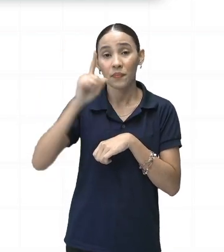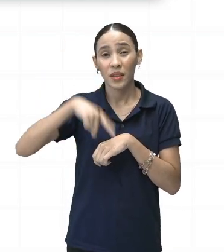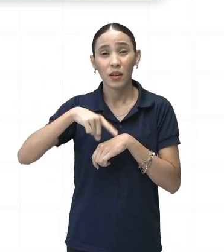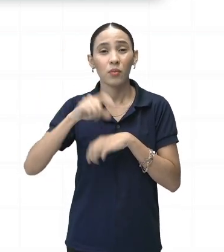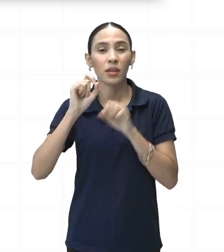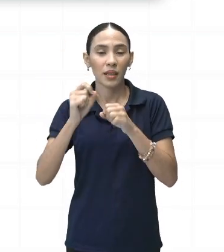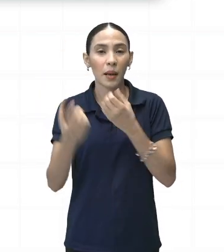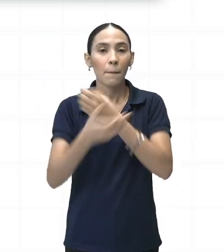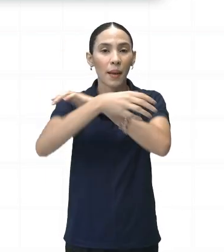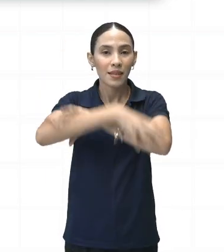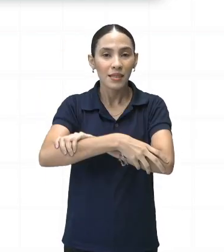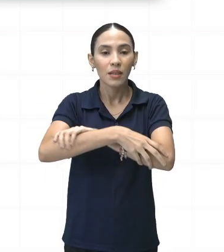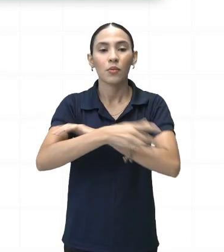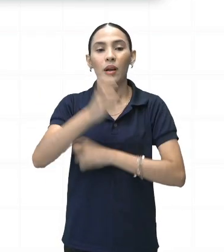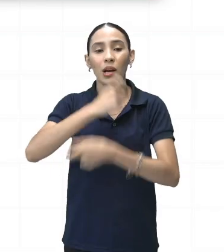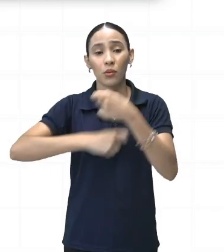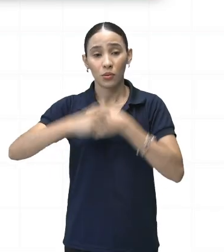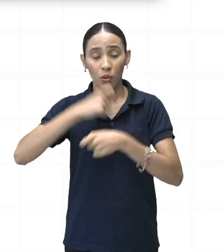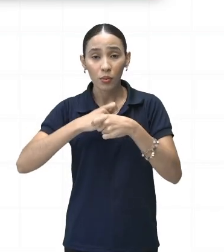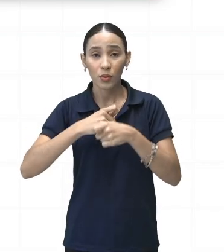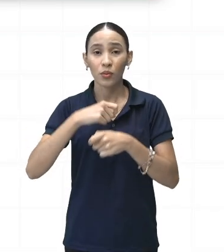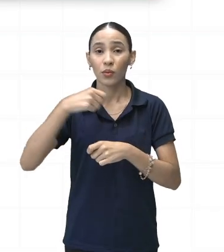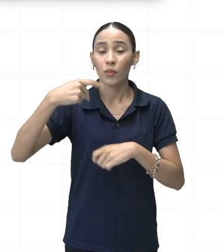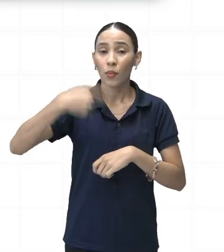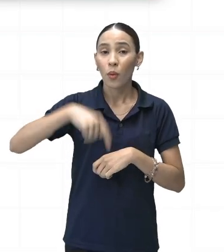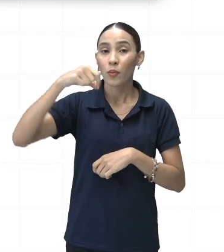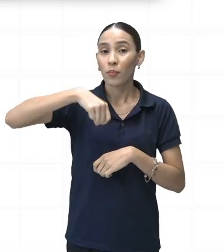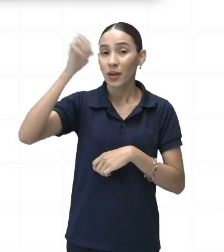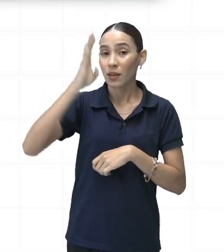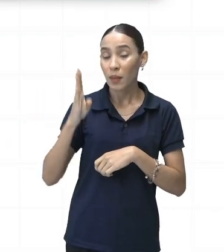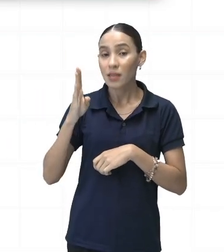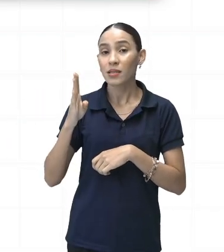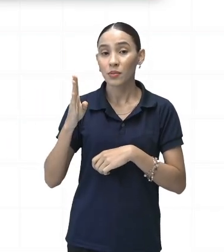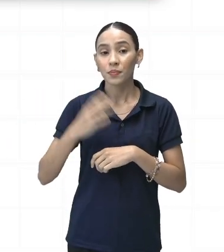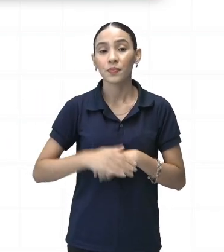grande parceiro econômico do Brasil neste